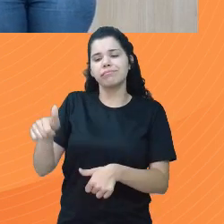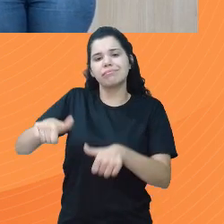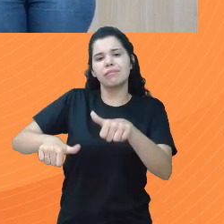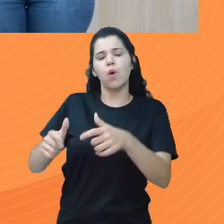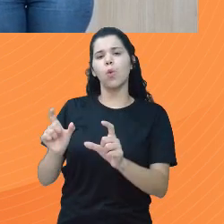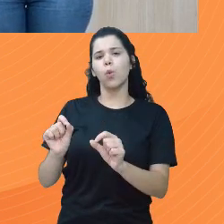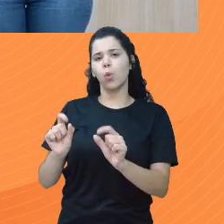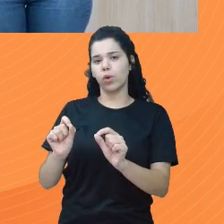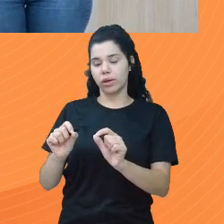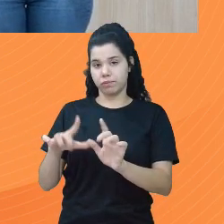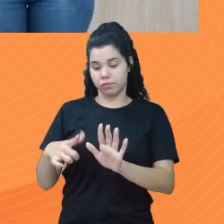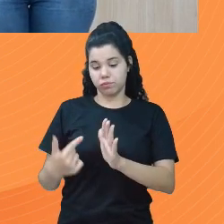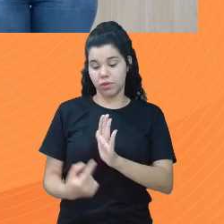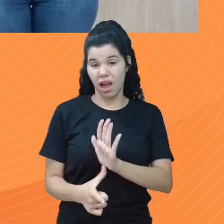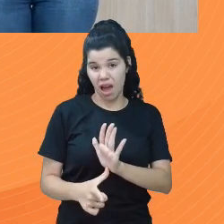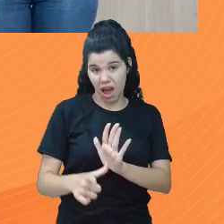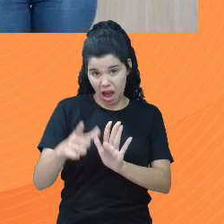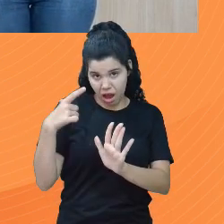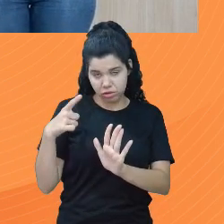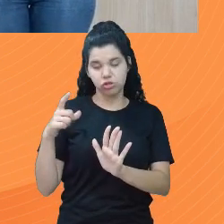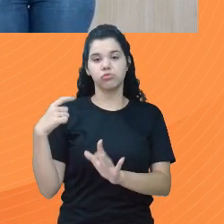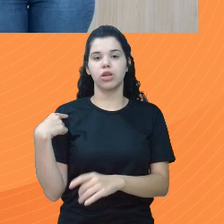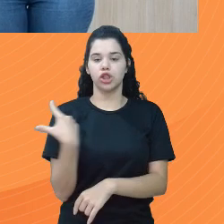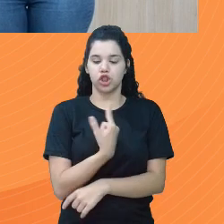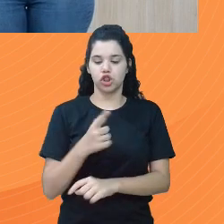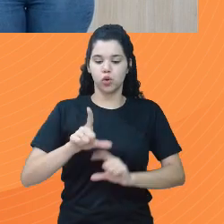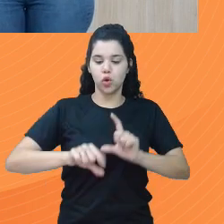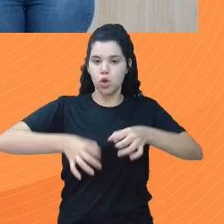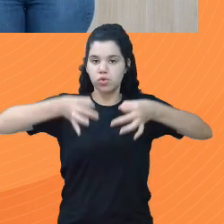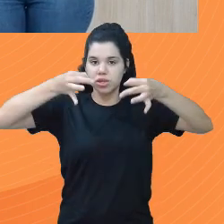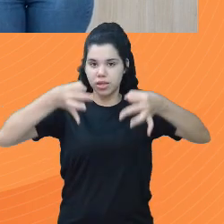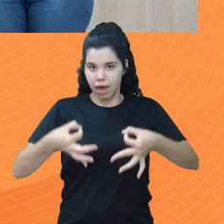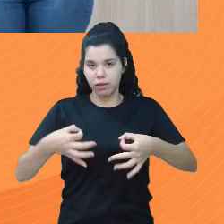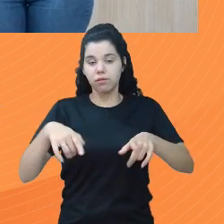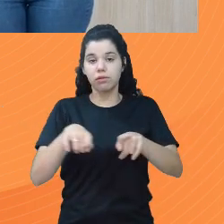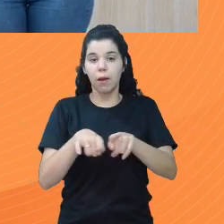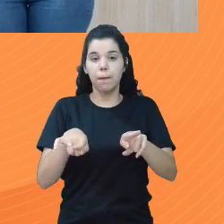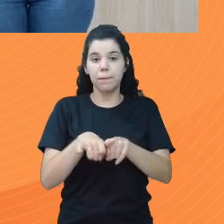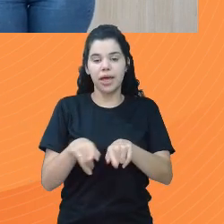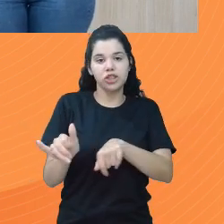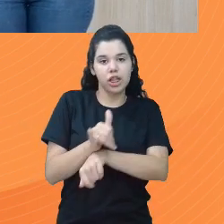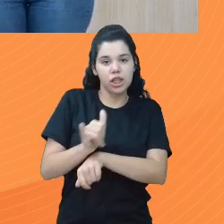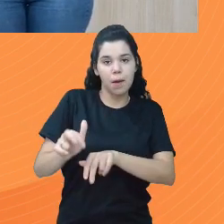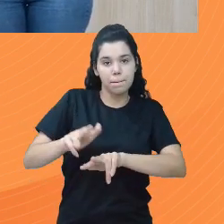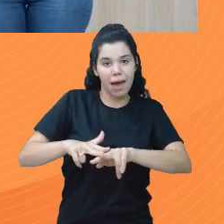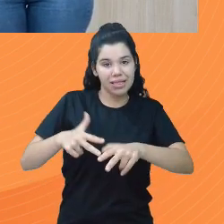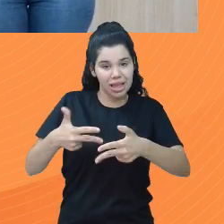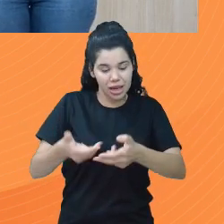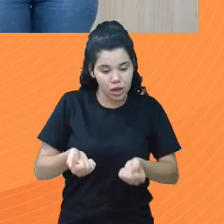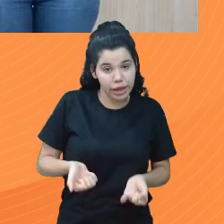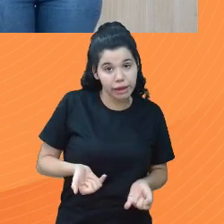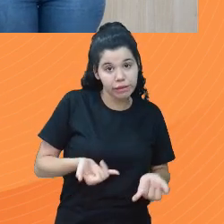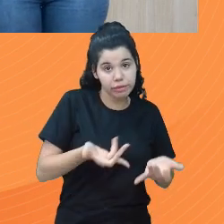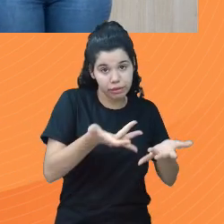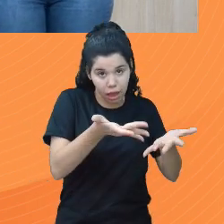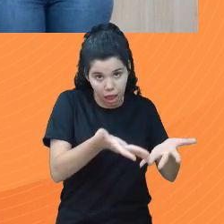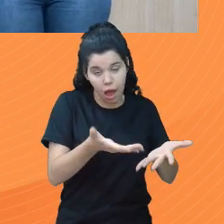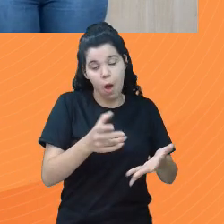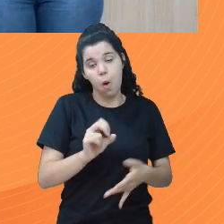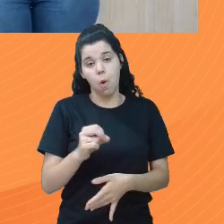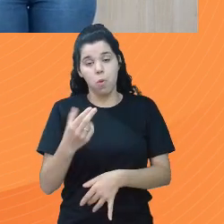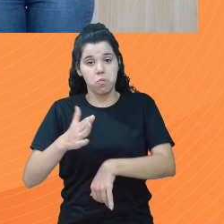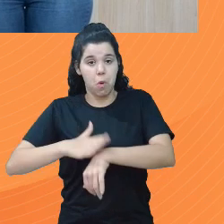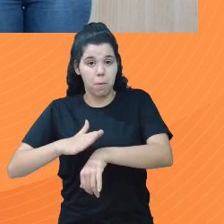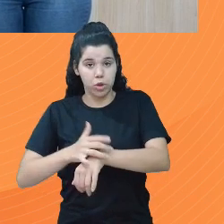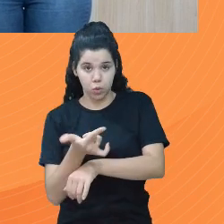nossas escolhas anteriores foram significativas, se o material que a gente está disponibilizando ou disponibilizou em algum outro